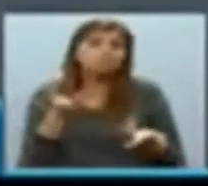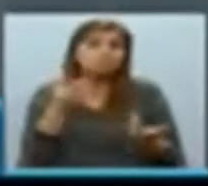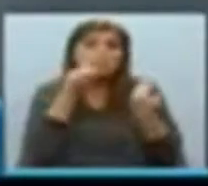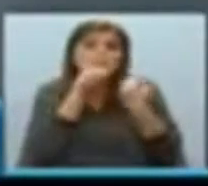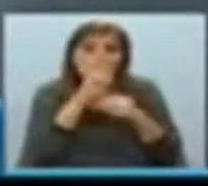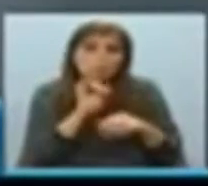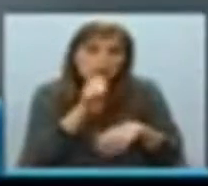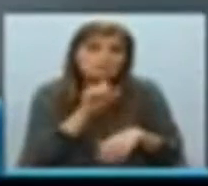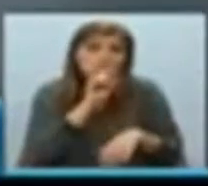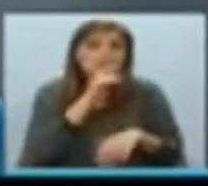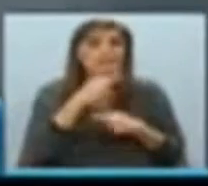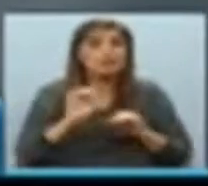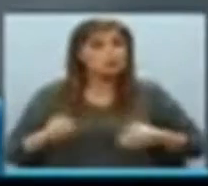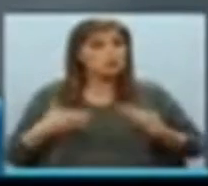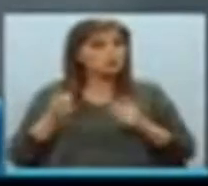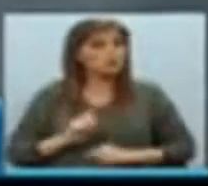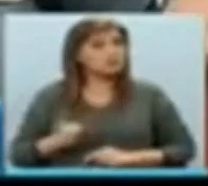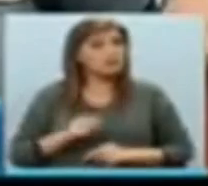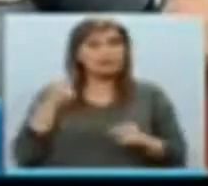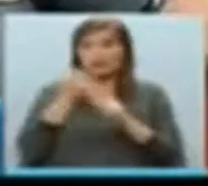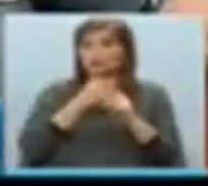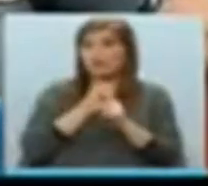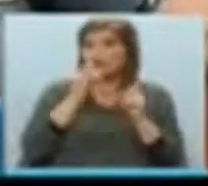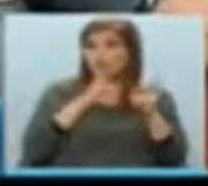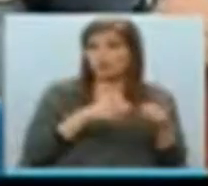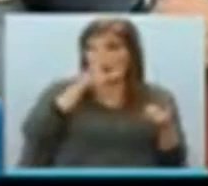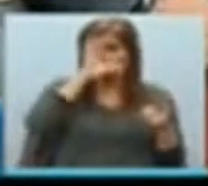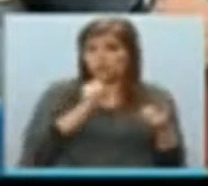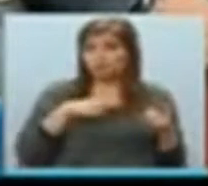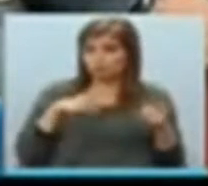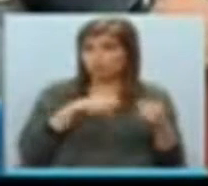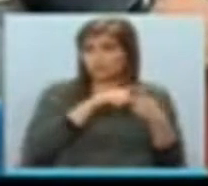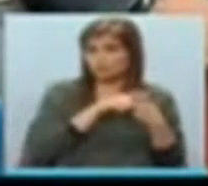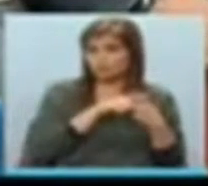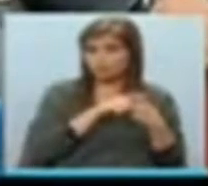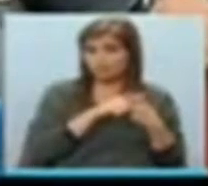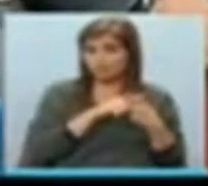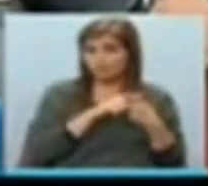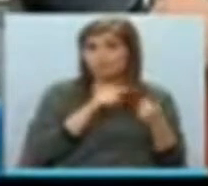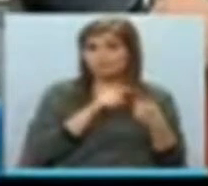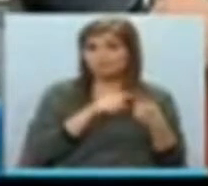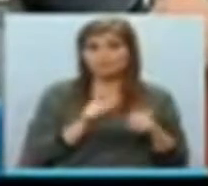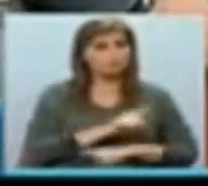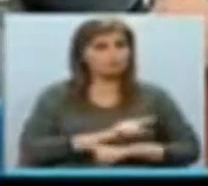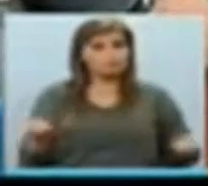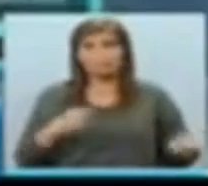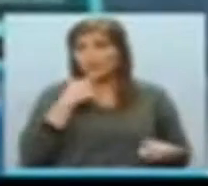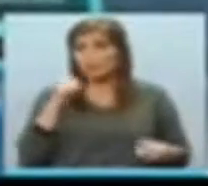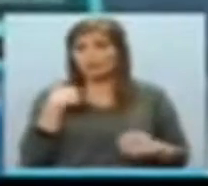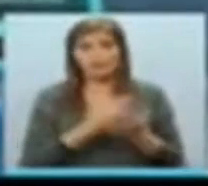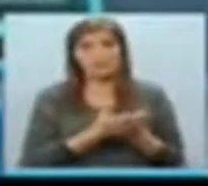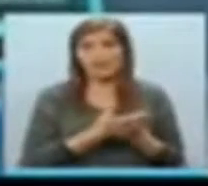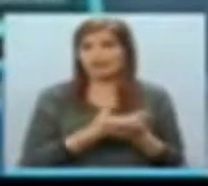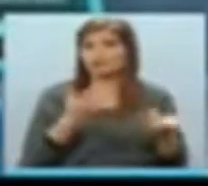ele estava lutando contra dois regimes da verdade contra o governo português ali que impedir mesmo estava claro que ele não podia dar aqueles vistos